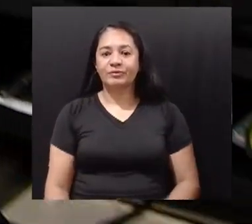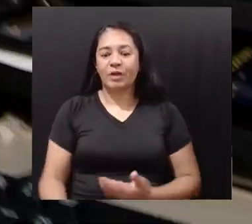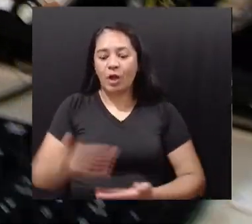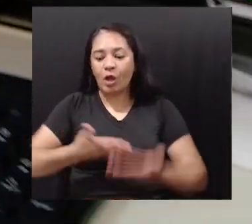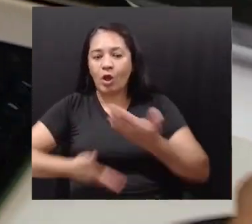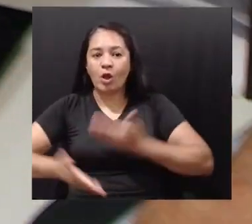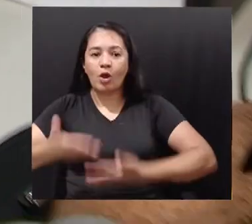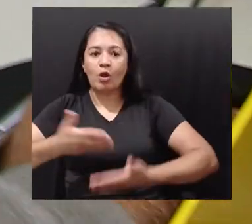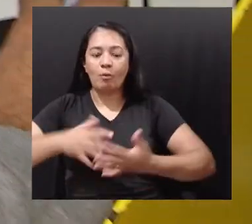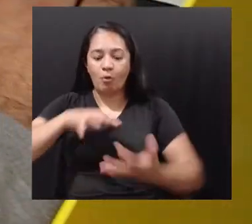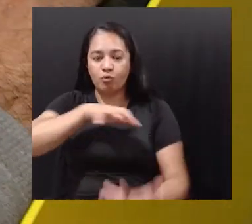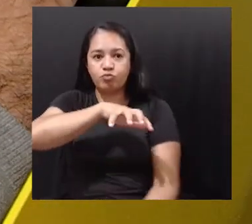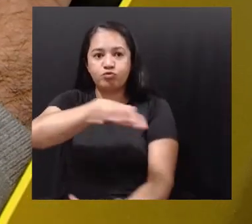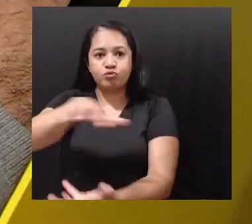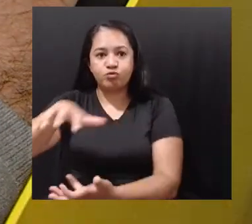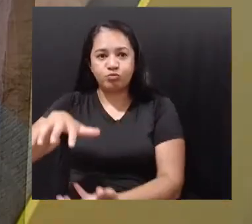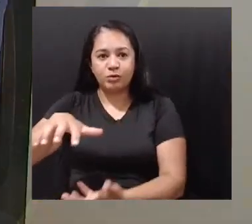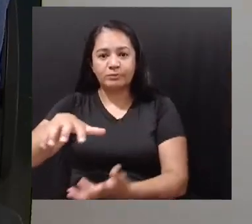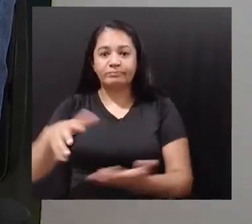transnacional. Então,